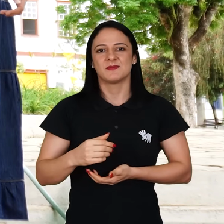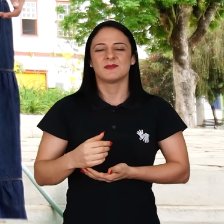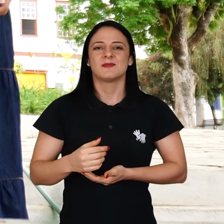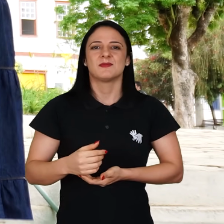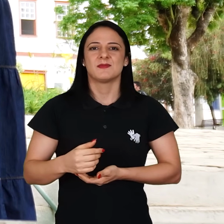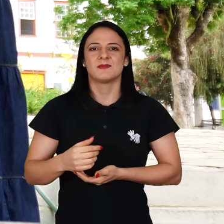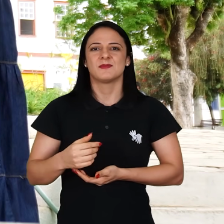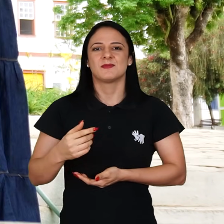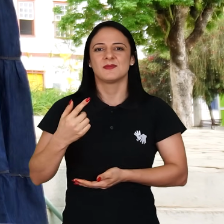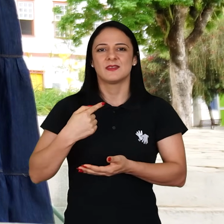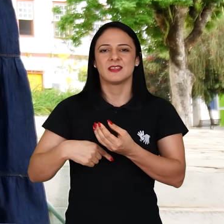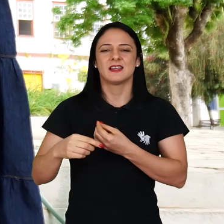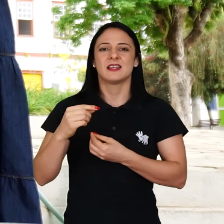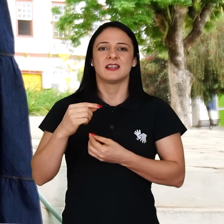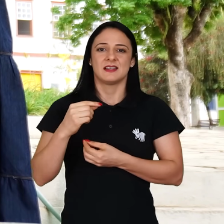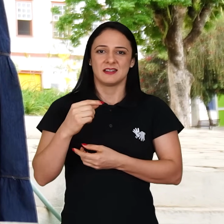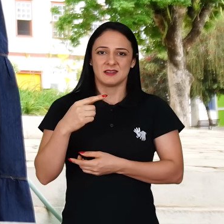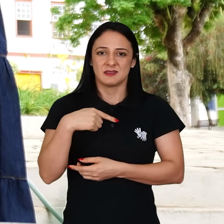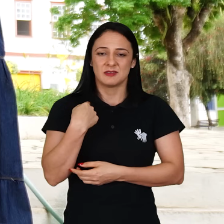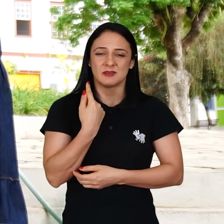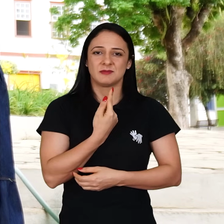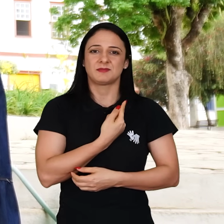É de laço e de nó,